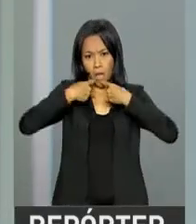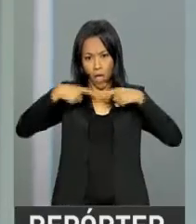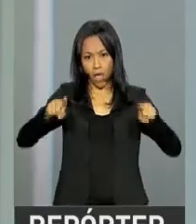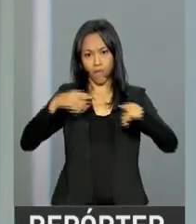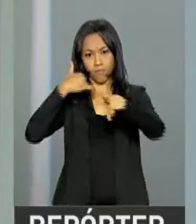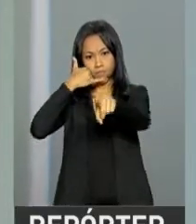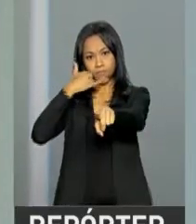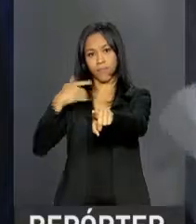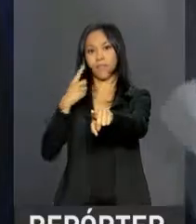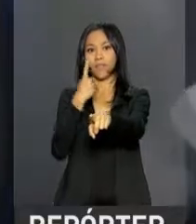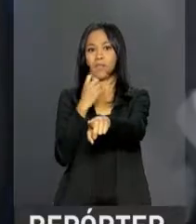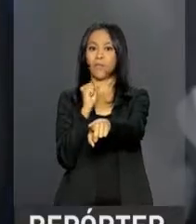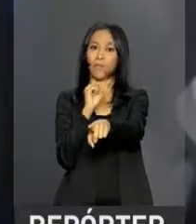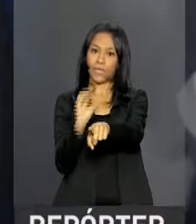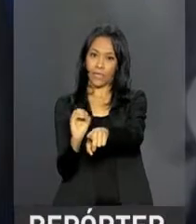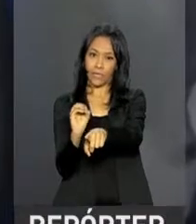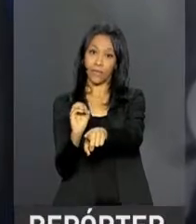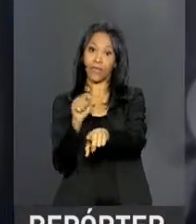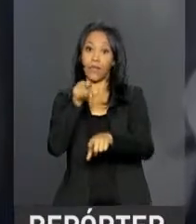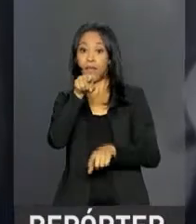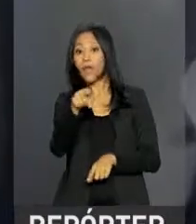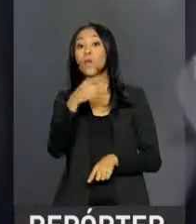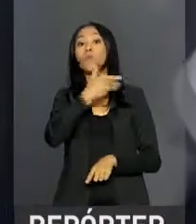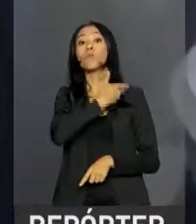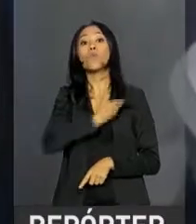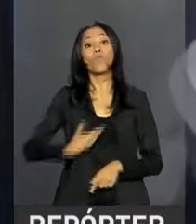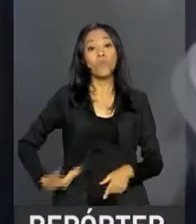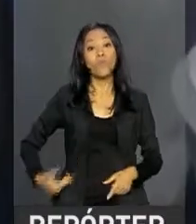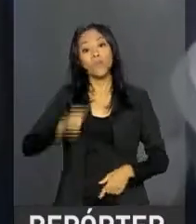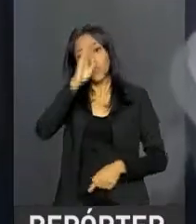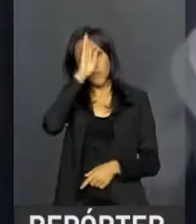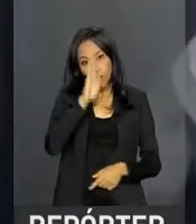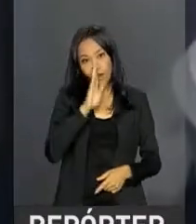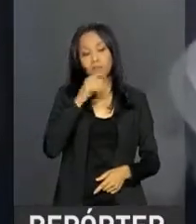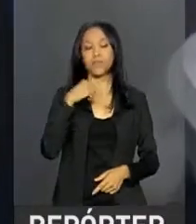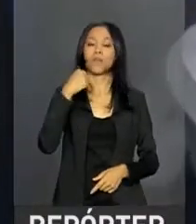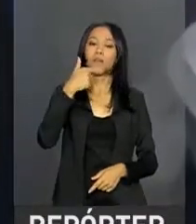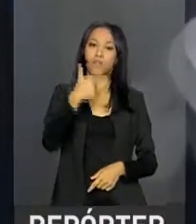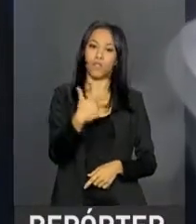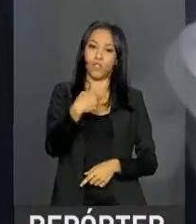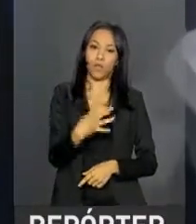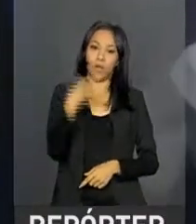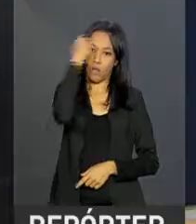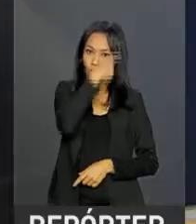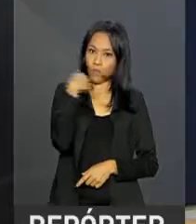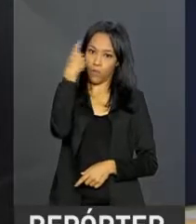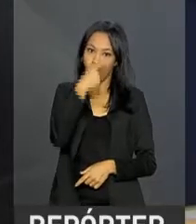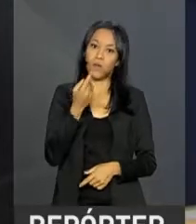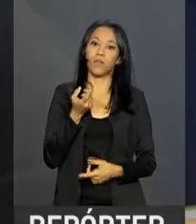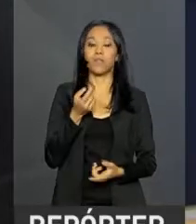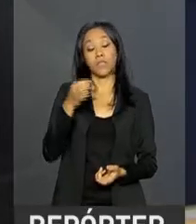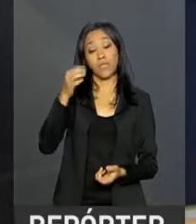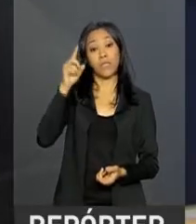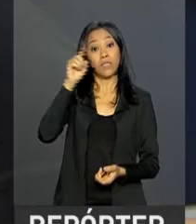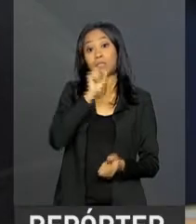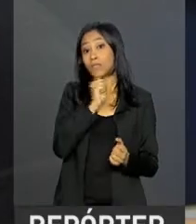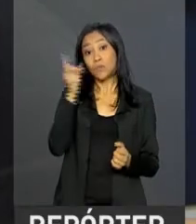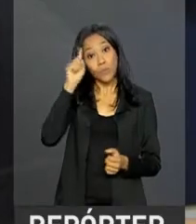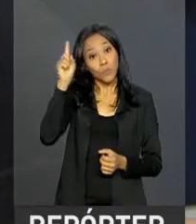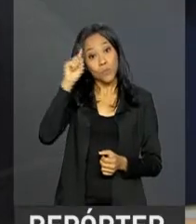ligue 180 o serviço do governo é gratuito e funciona 24 horas por dia sete dias por